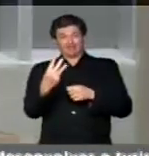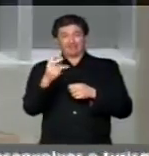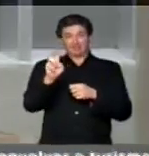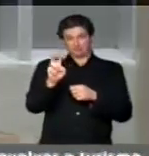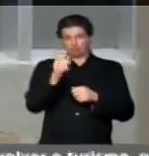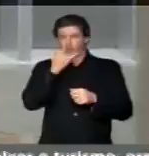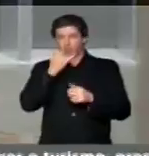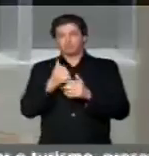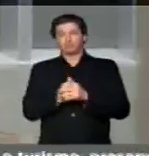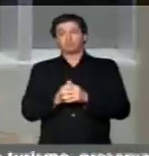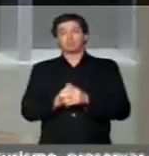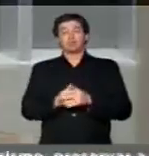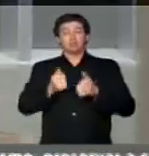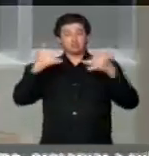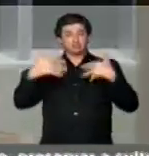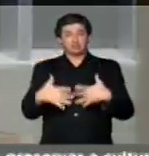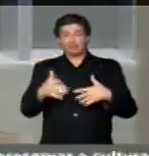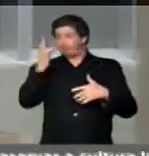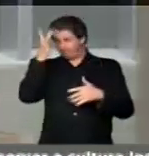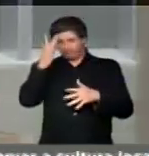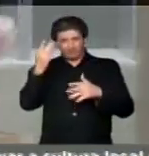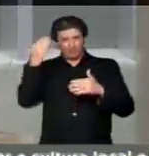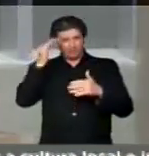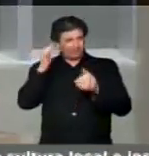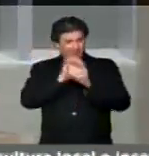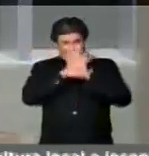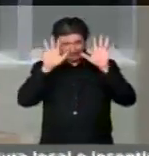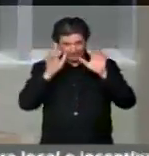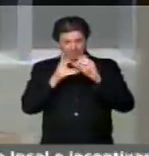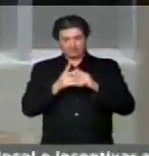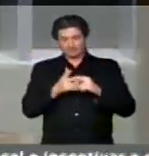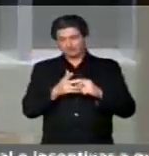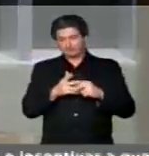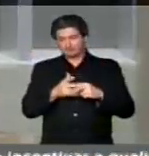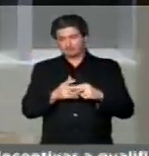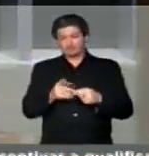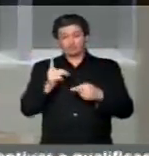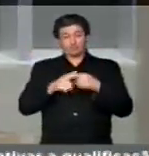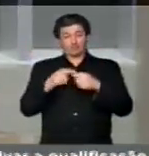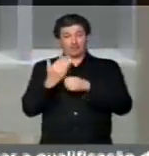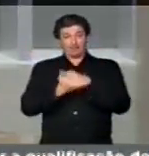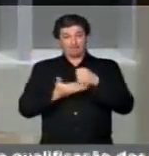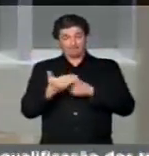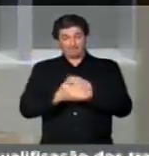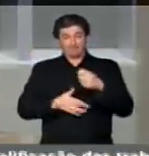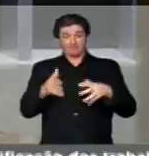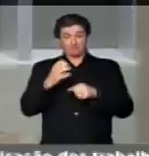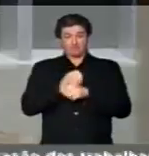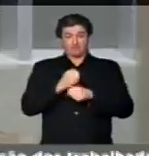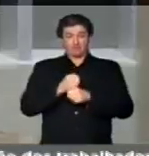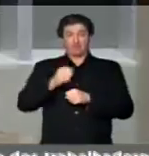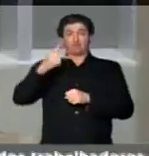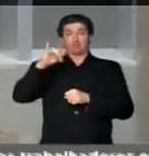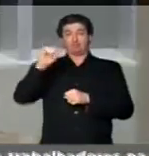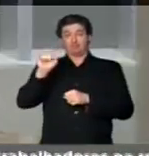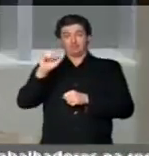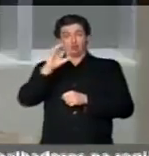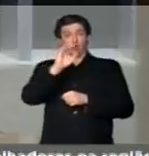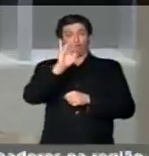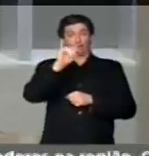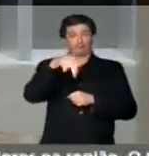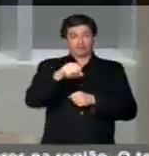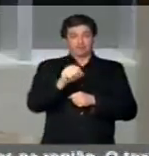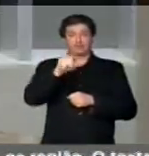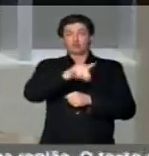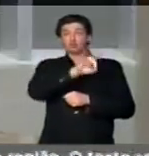que eu quero explicar aqui é o seguinte, é uma coisa muito fácil de se entender. Como a base de cálculo da PIS e da COFINS ela é alterada a partir do